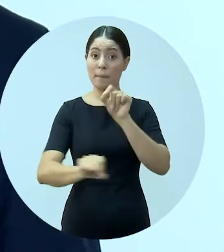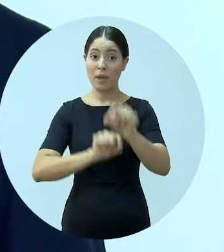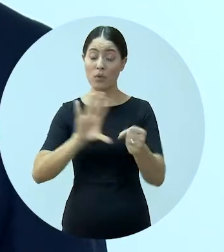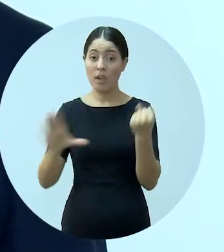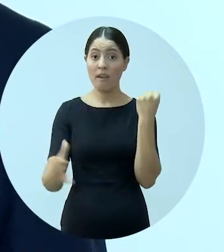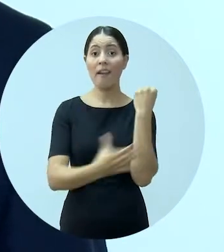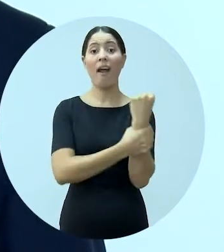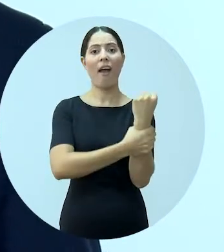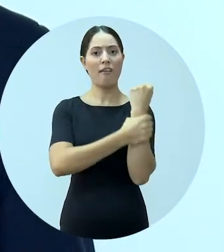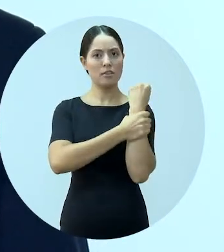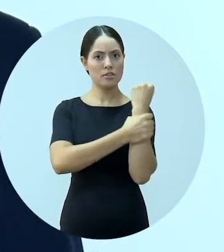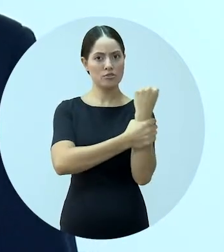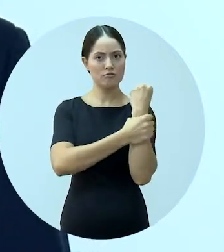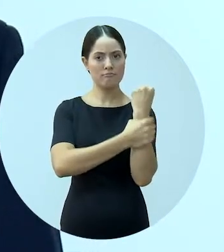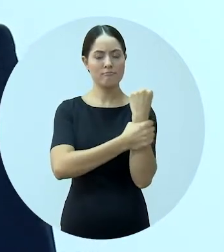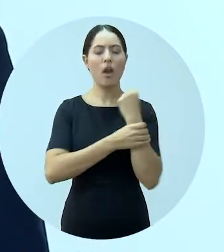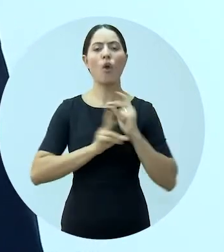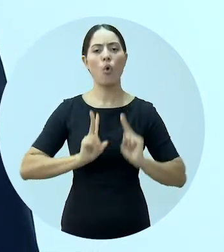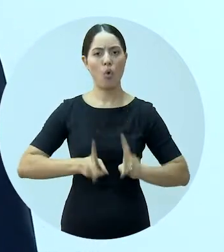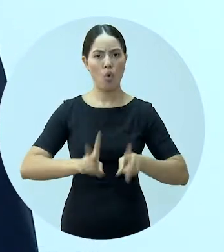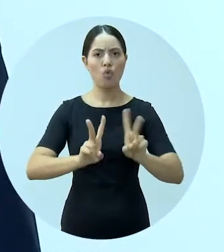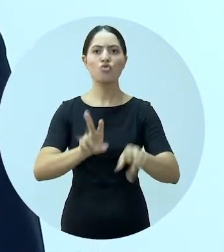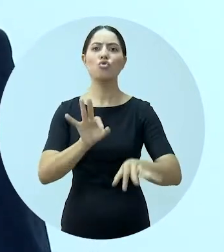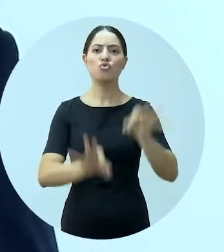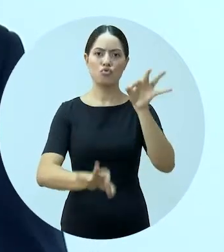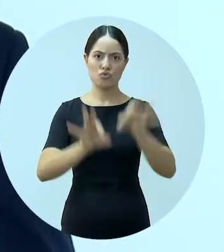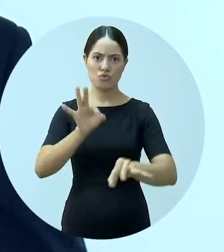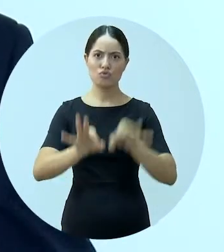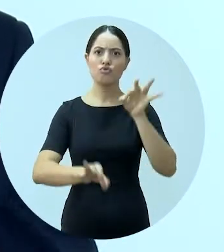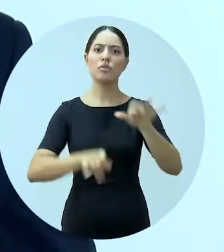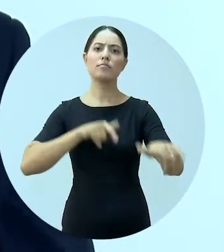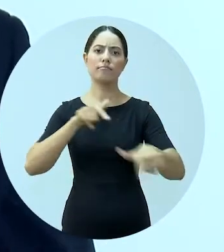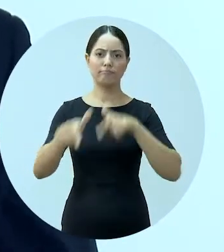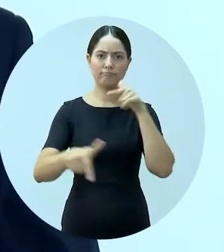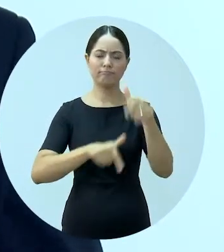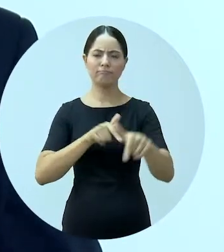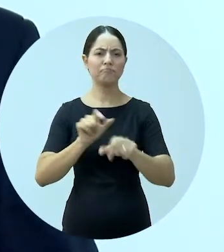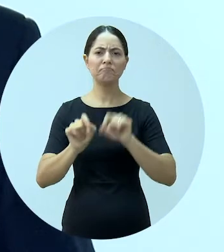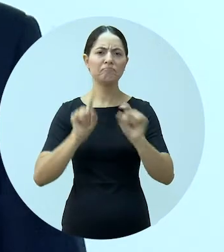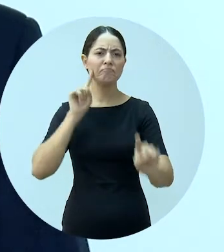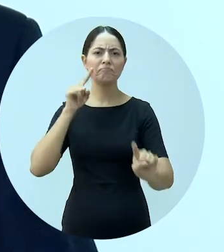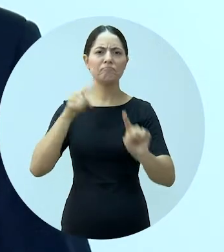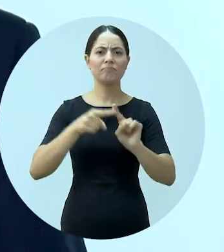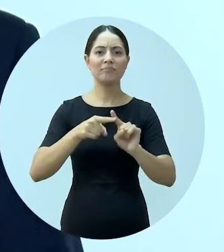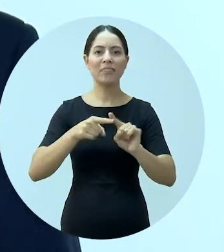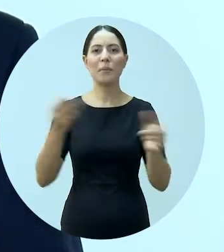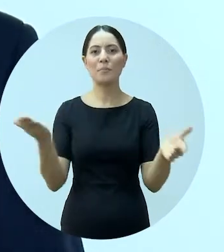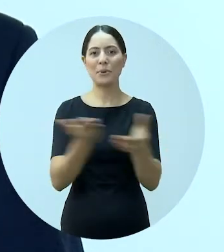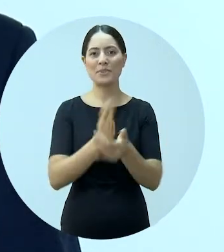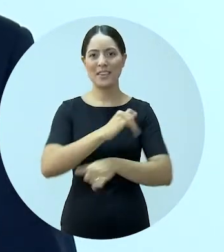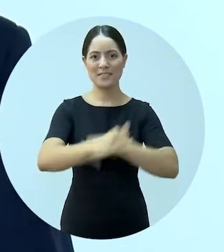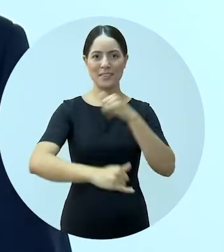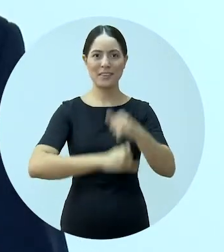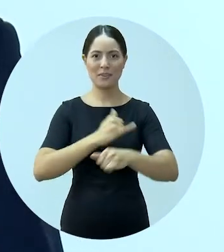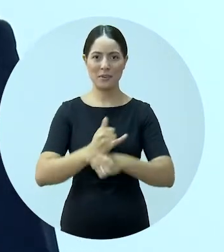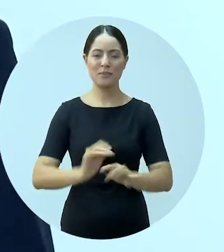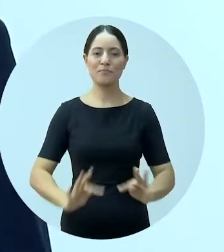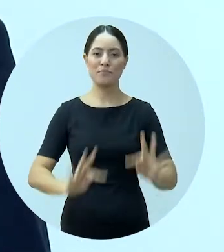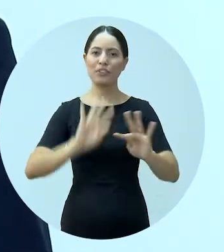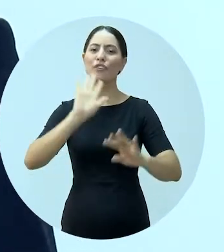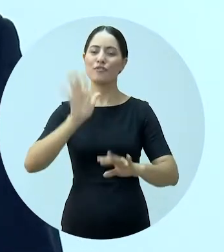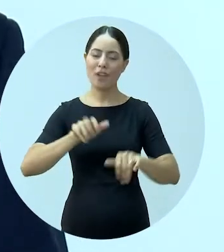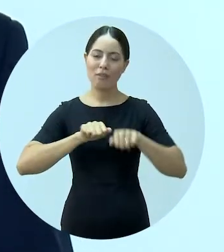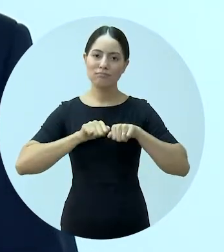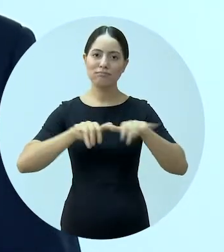também ainda a continuidade da prestação jurisdicional, através desse meio do processo eletrônico, que já está bastante